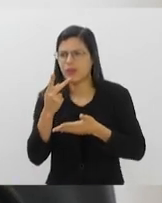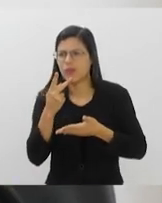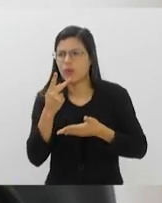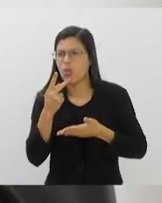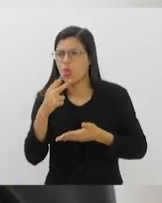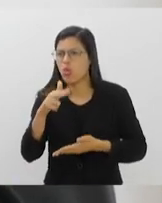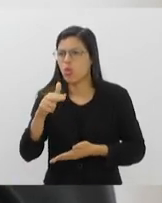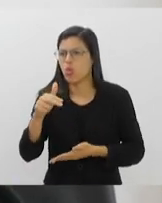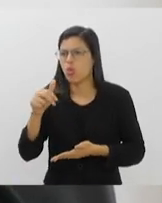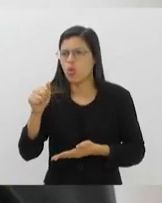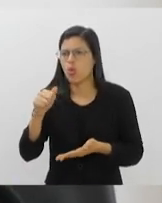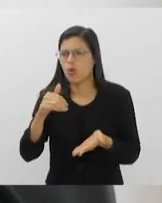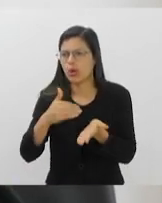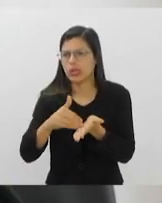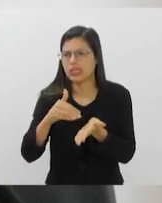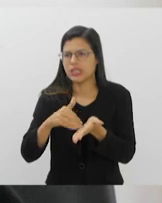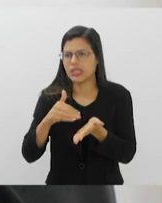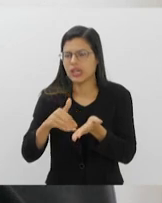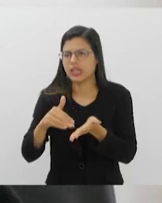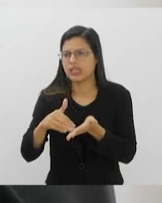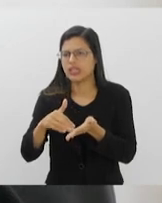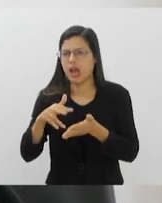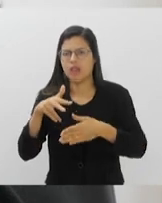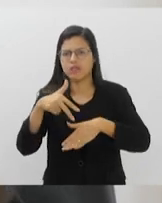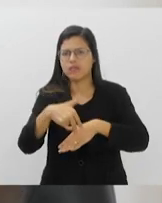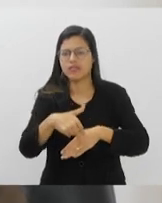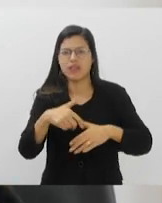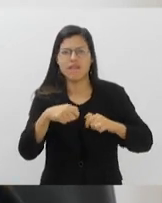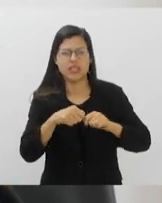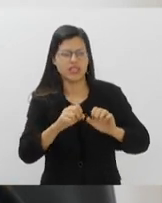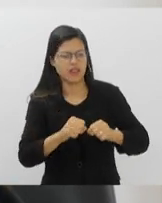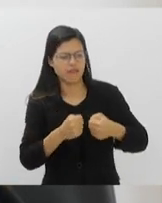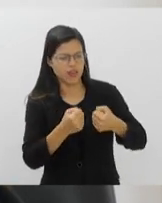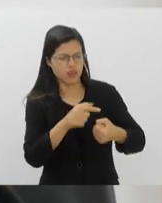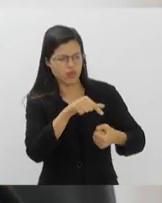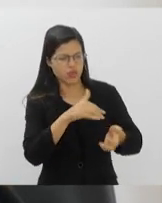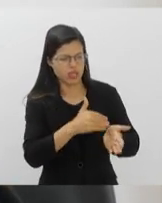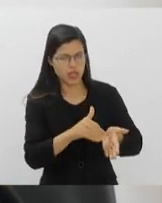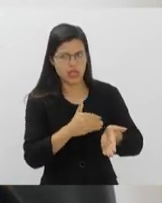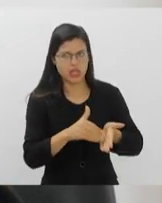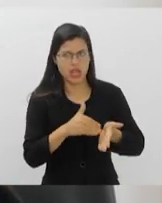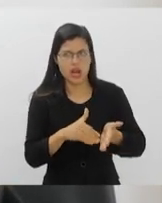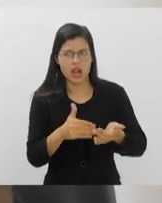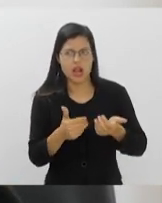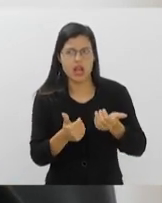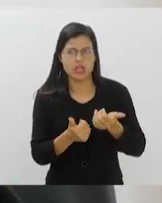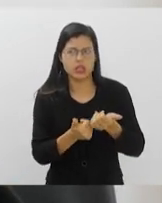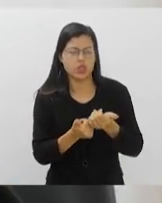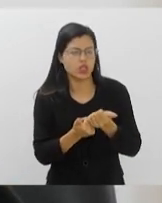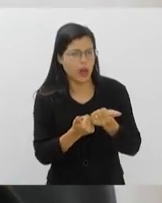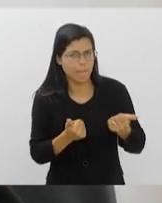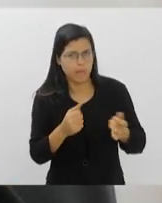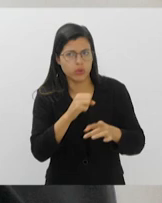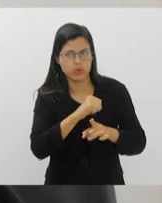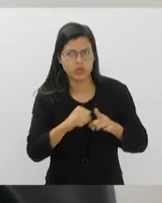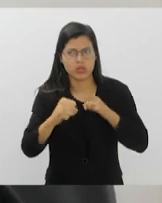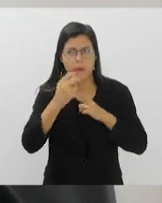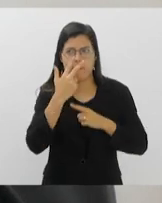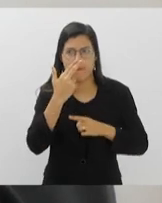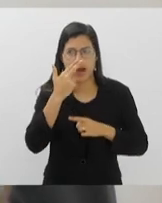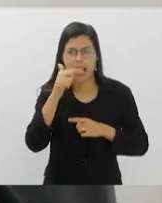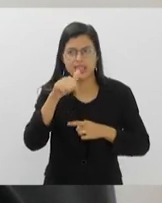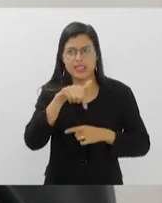secretário aqui fazer a defesa e a senhora Secretária de Assistência Social parece até uma pessoa da área